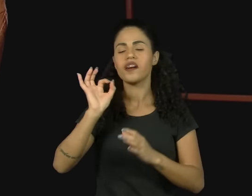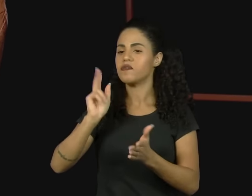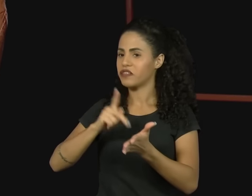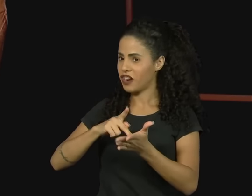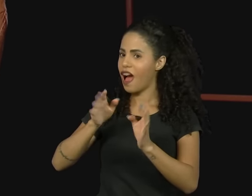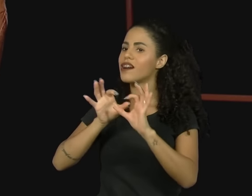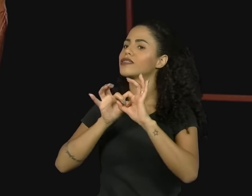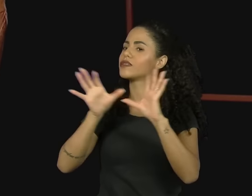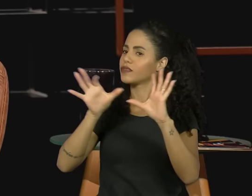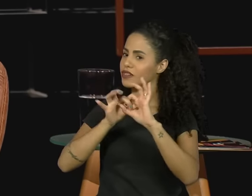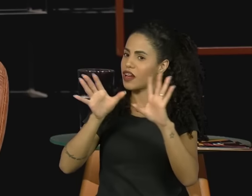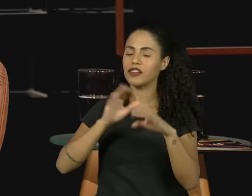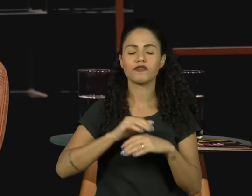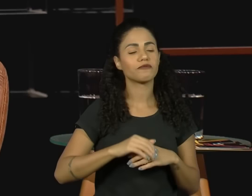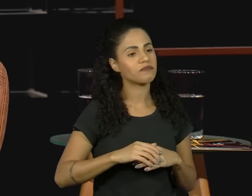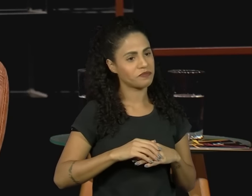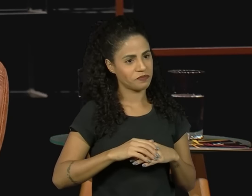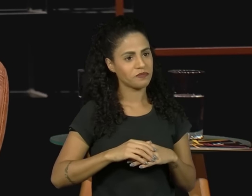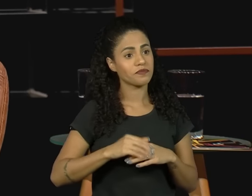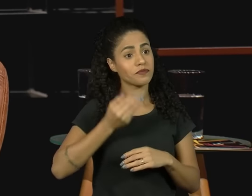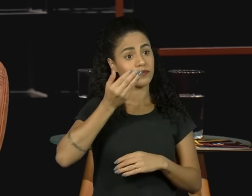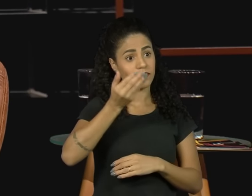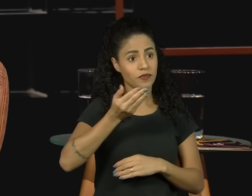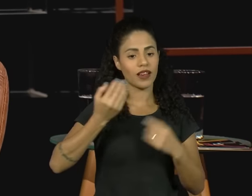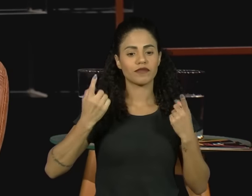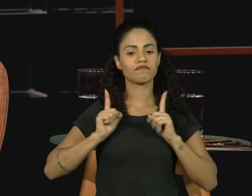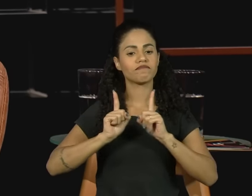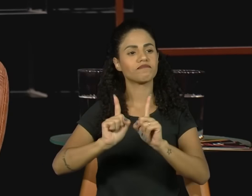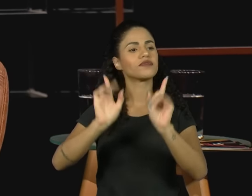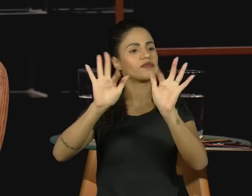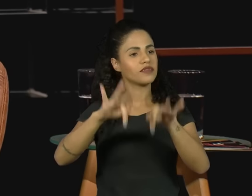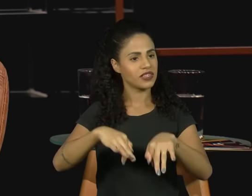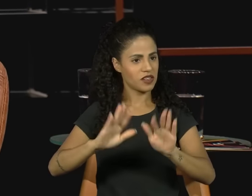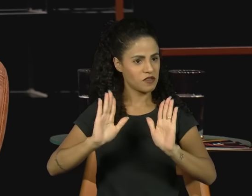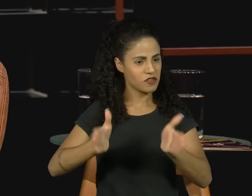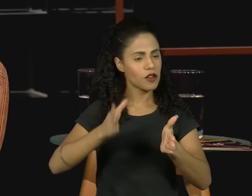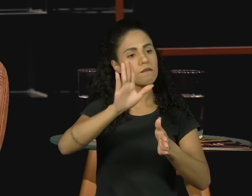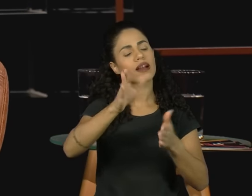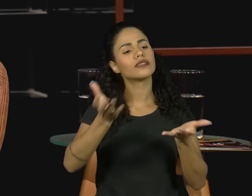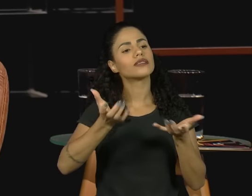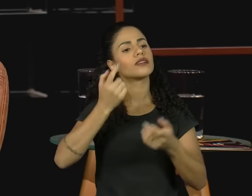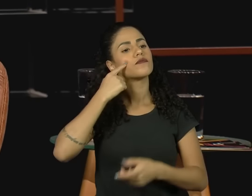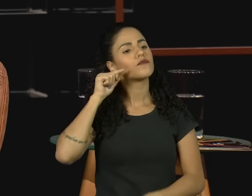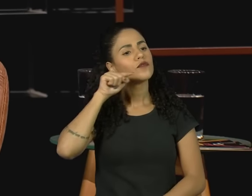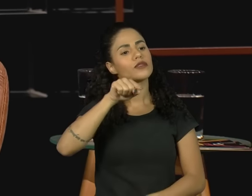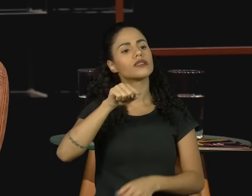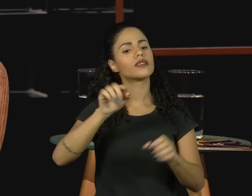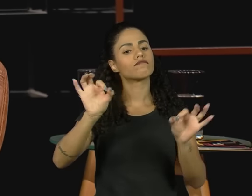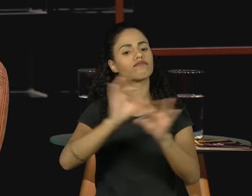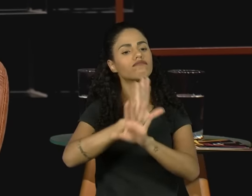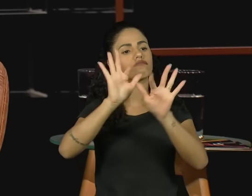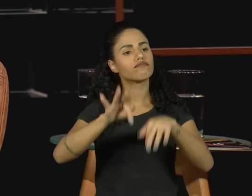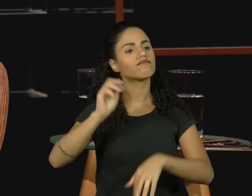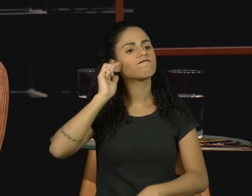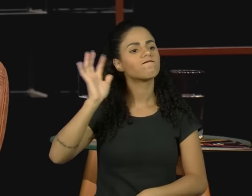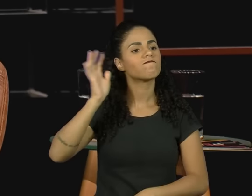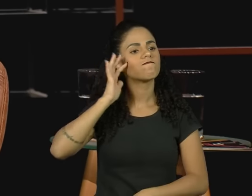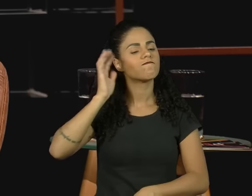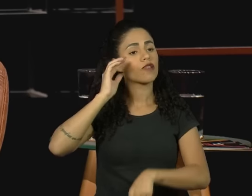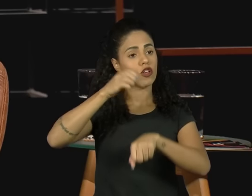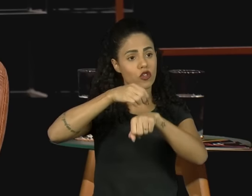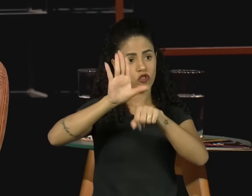liberdade. Constanza, o programa já está caminhando para o fim, mas a gente gostaria que você encerrasse com uma reflexão, uma coisa que você